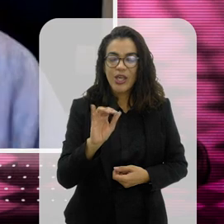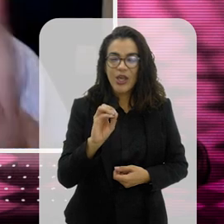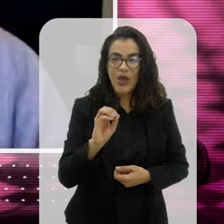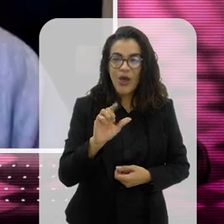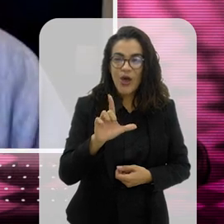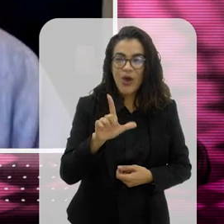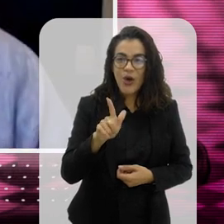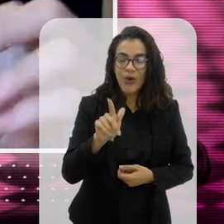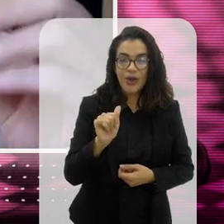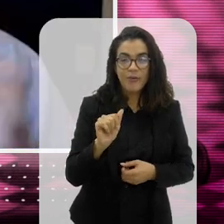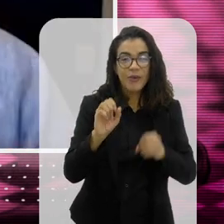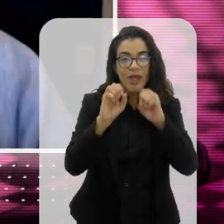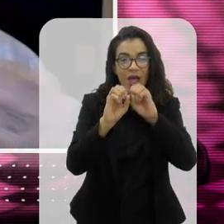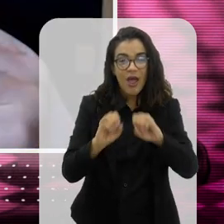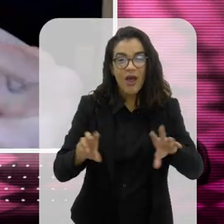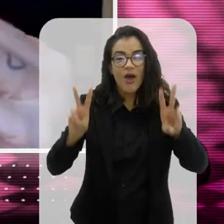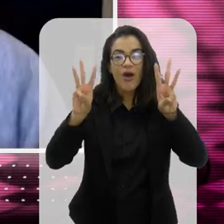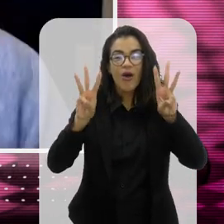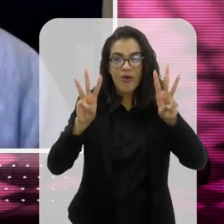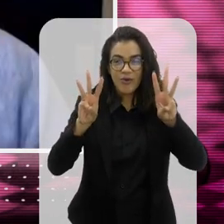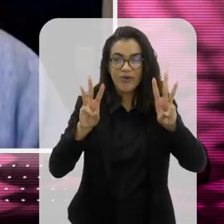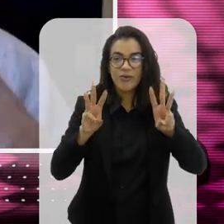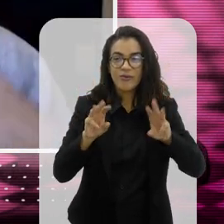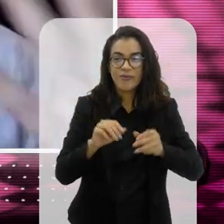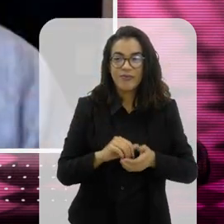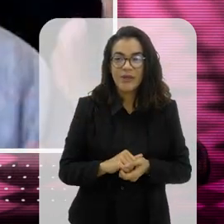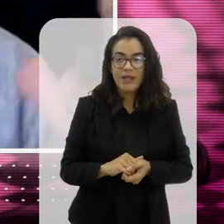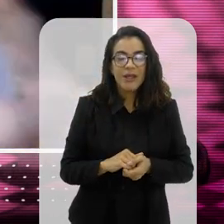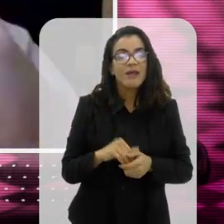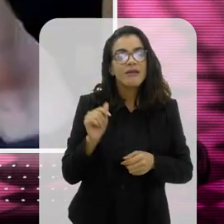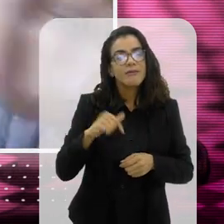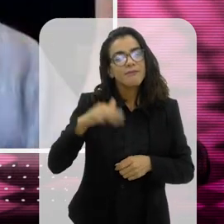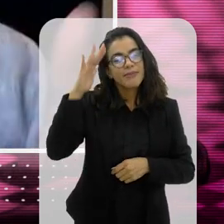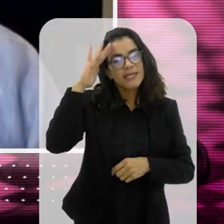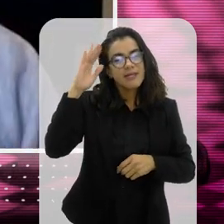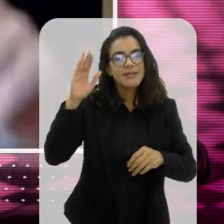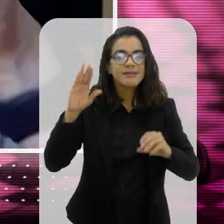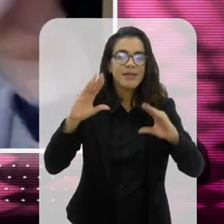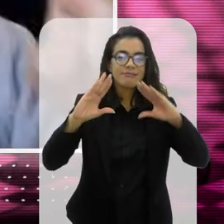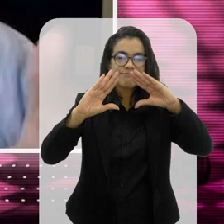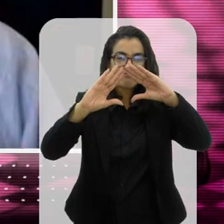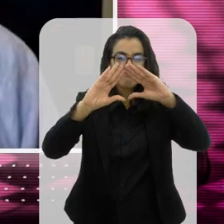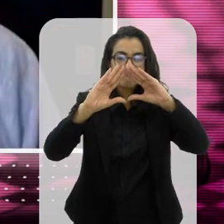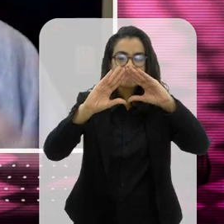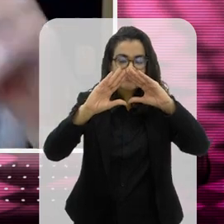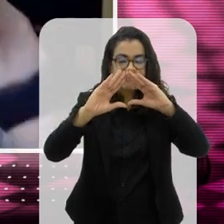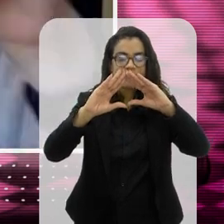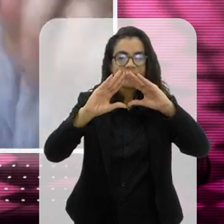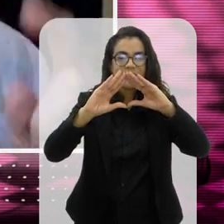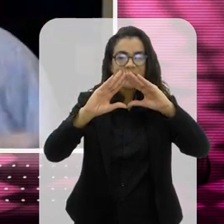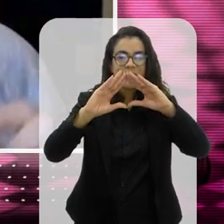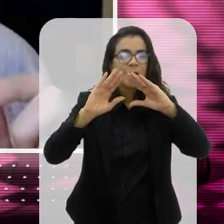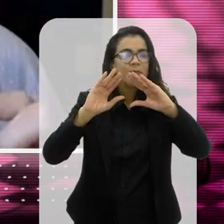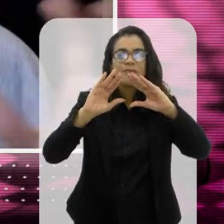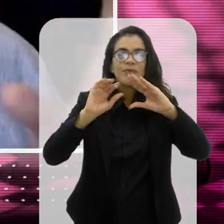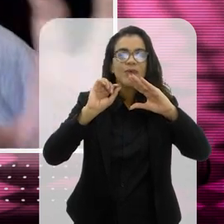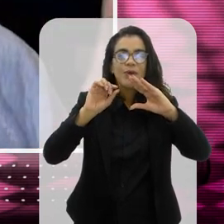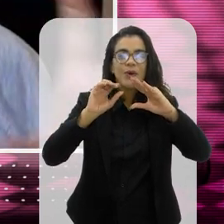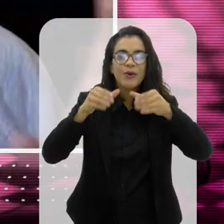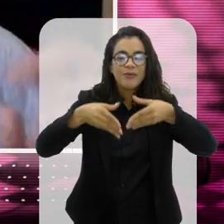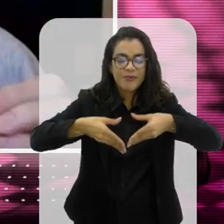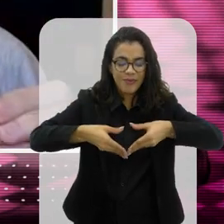cuidado, para consideração final, que a ONU criou esse diamante do cuidado, né? Você pensar num diamante, assim,